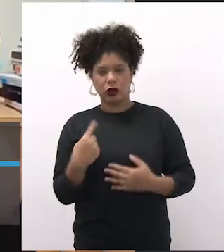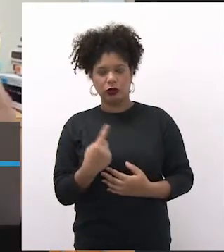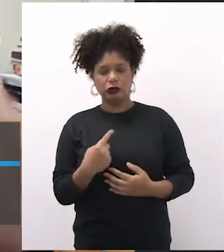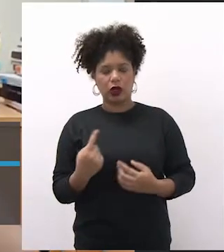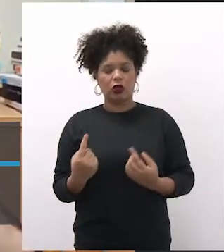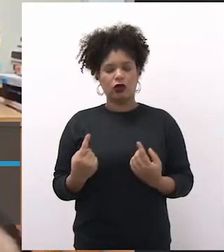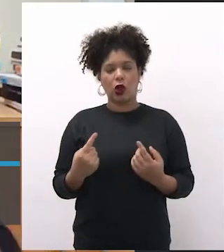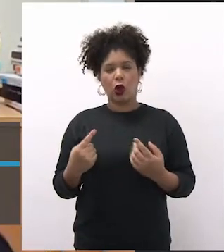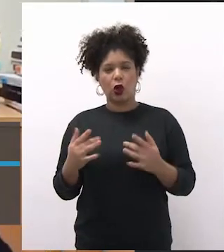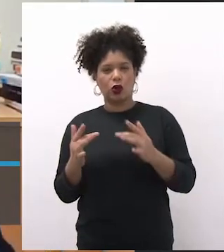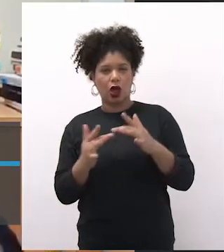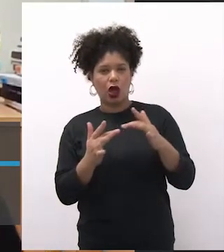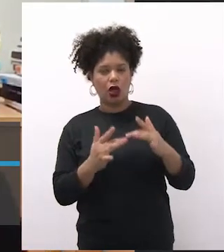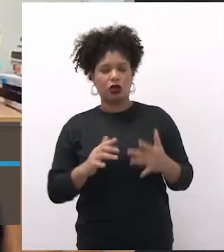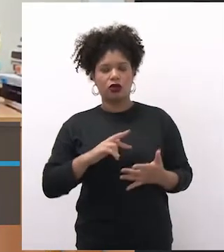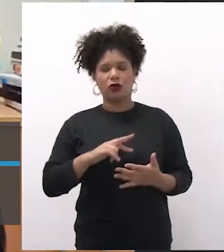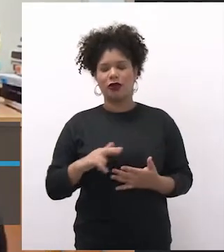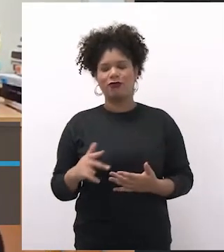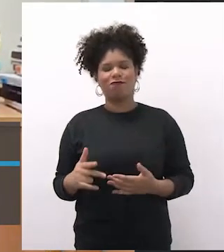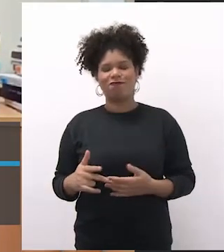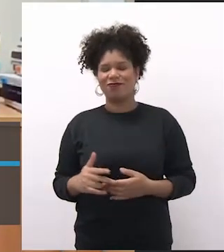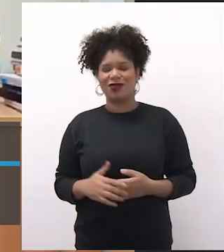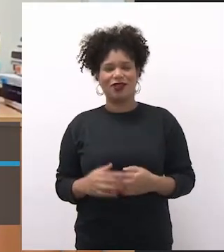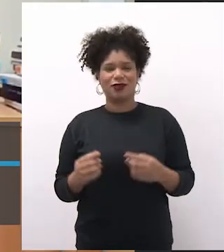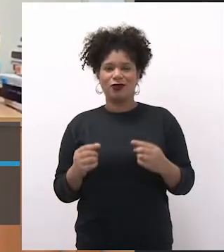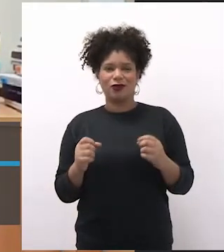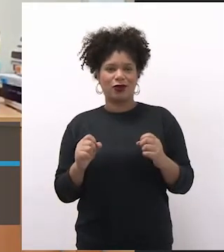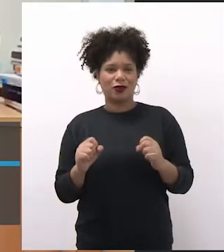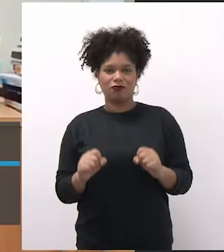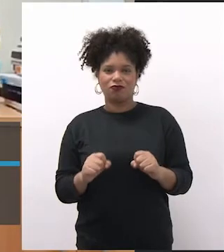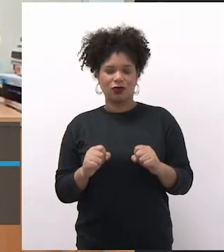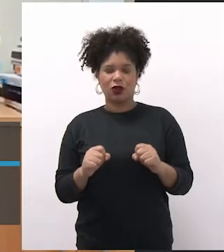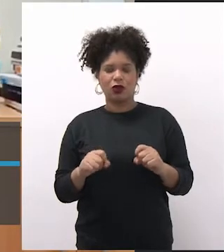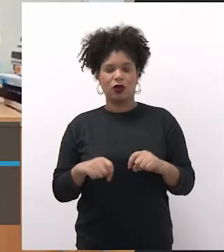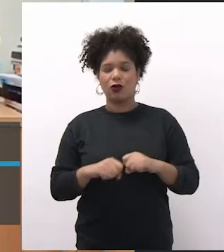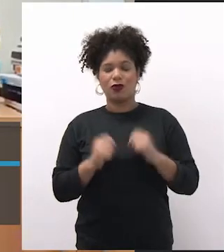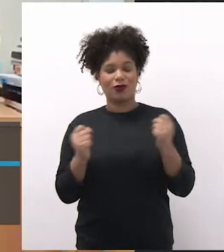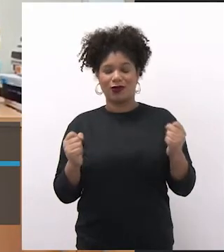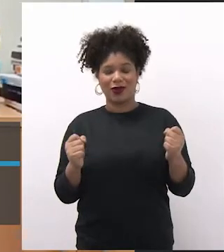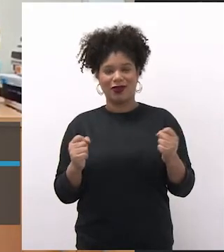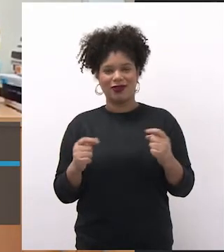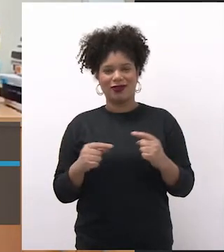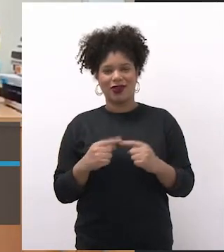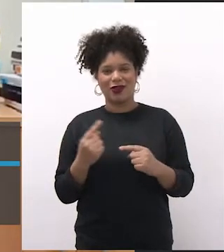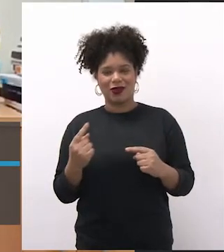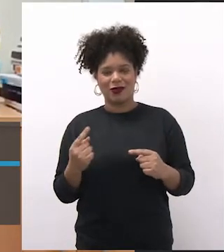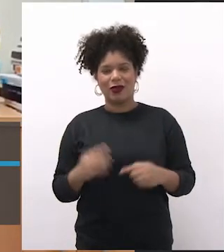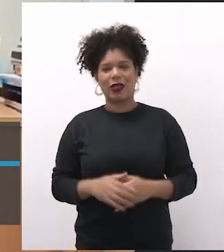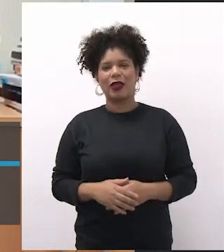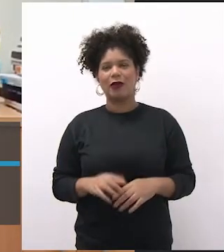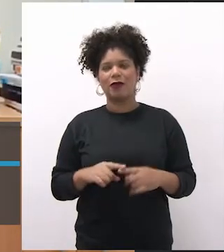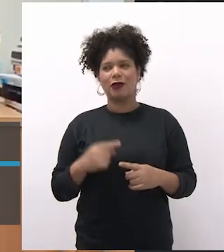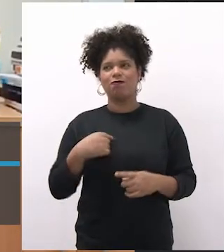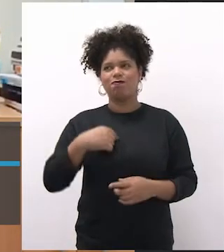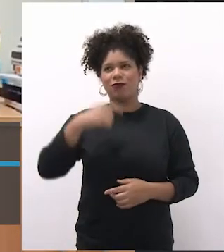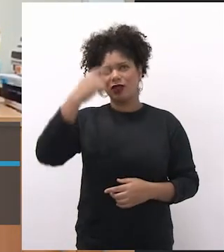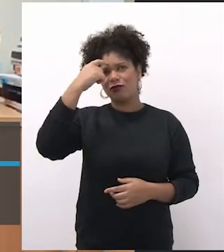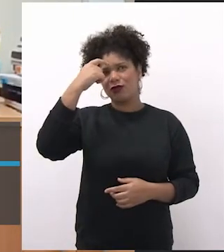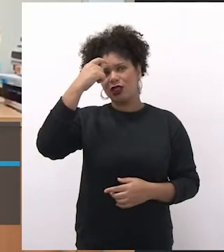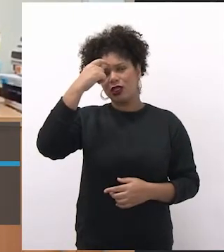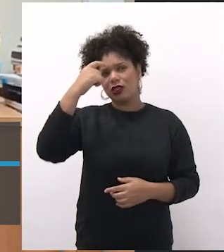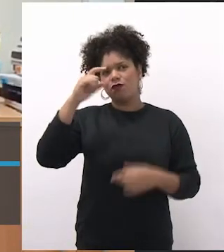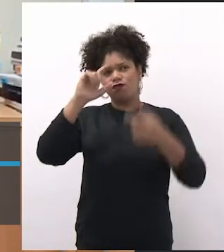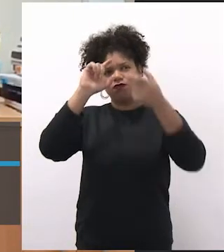que trouxe aí muitos transtornos para a vida de todos nós, mas também é um espaço que vocês vêm